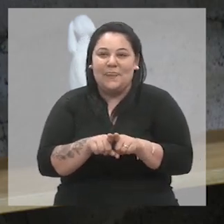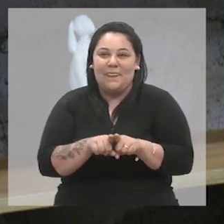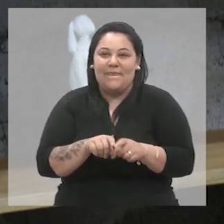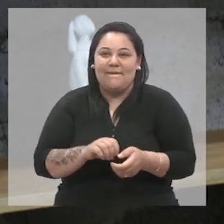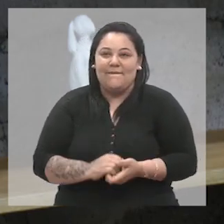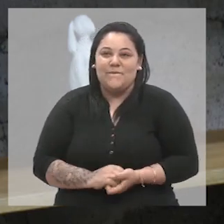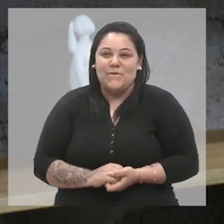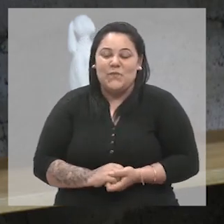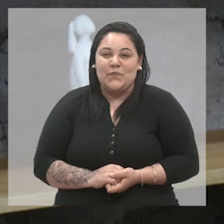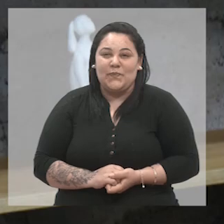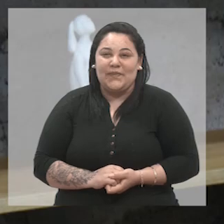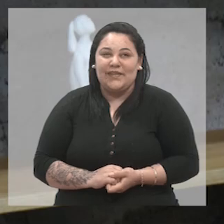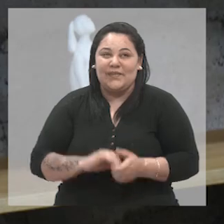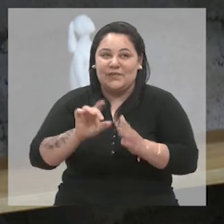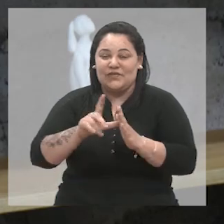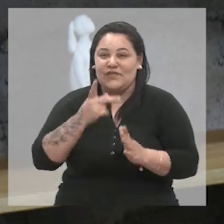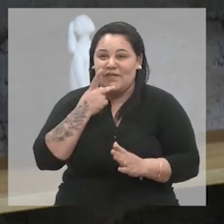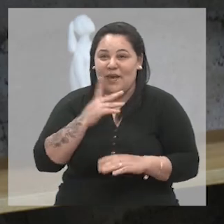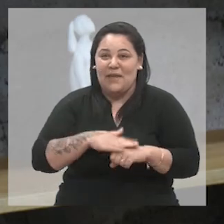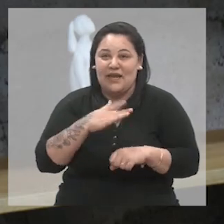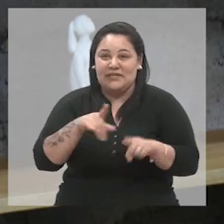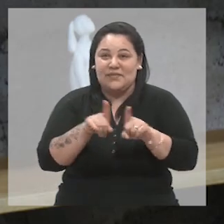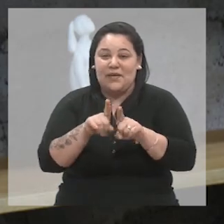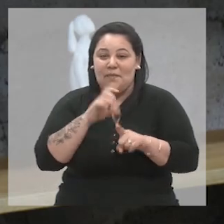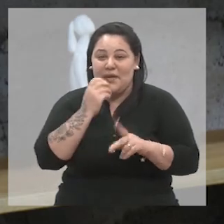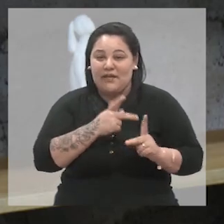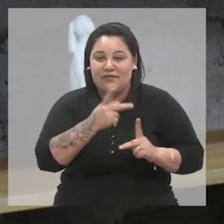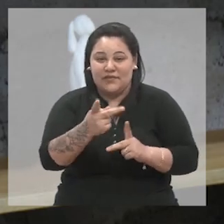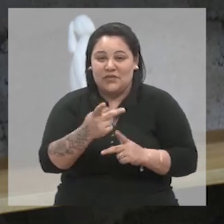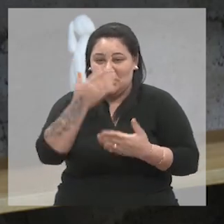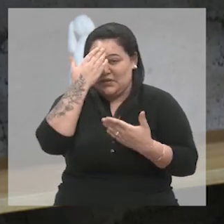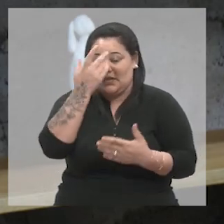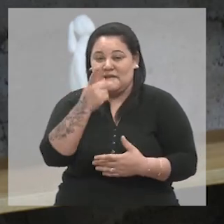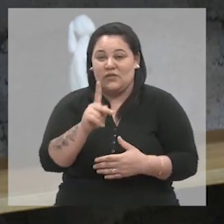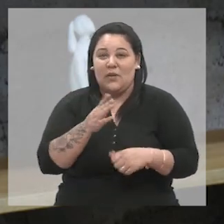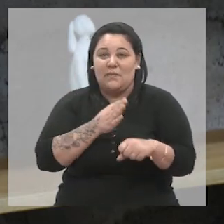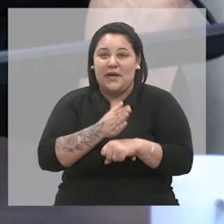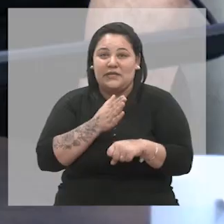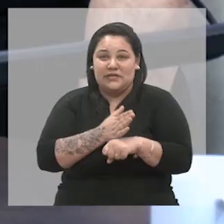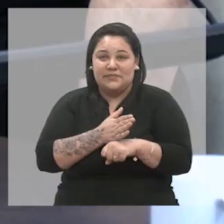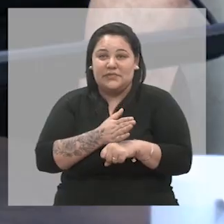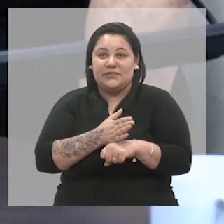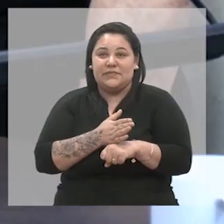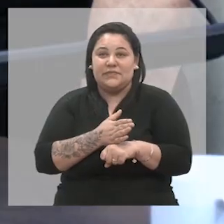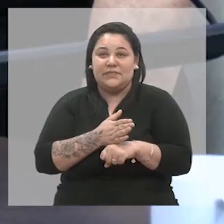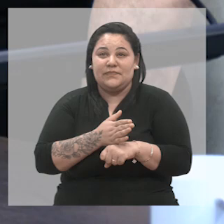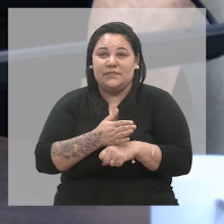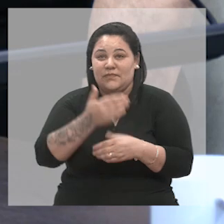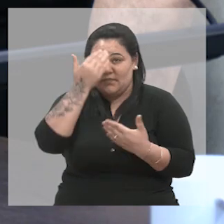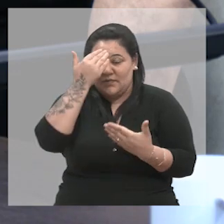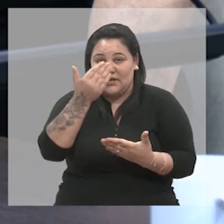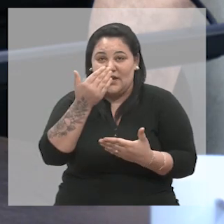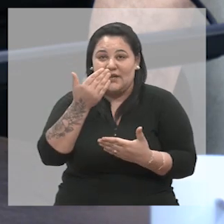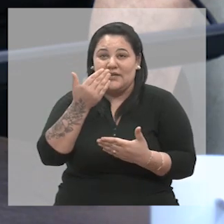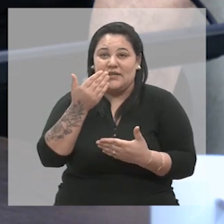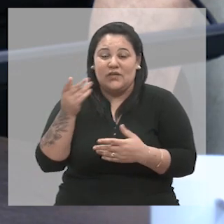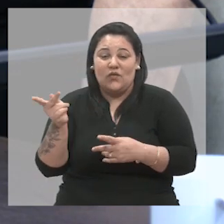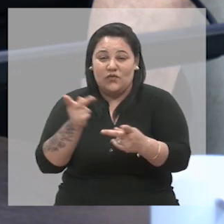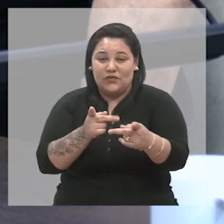né, Denner, melhor a história do Lorenzo aqui, mas o Lorenzo, seja bem-vindo, obrigado pela participação. Muito obrigado aí pelo